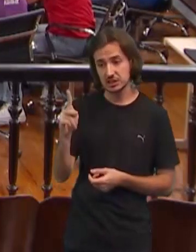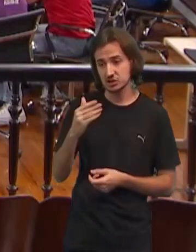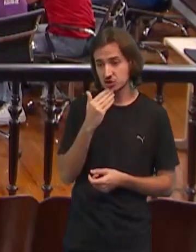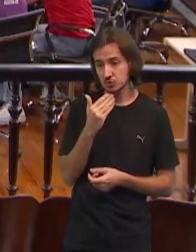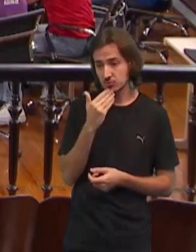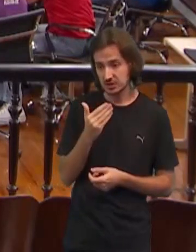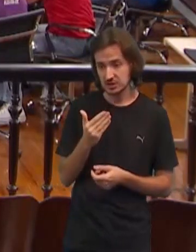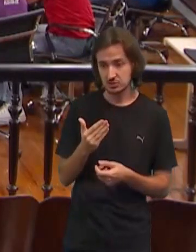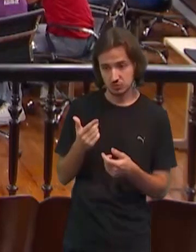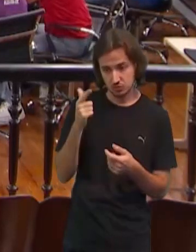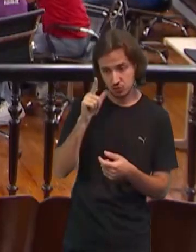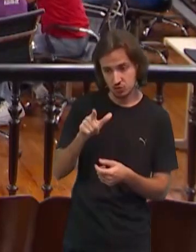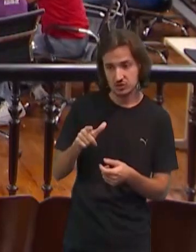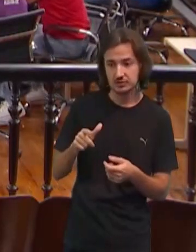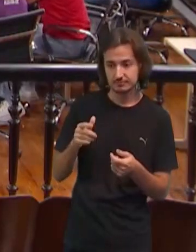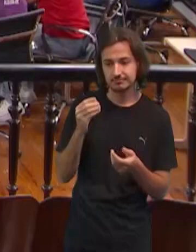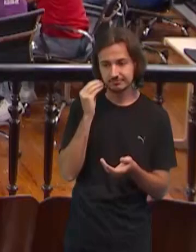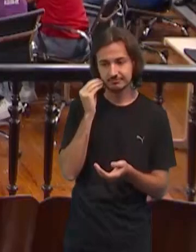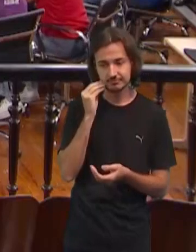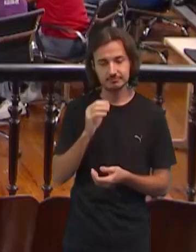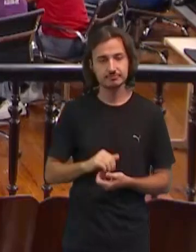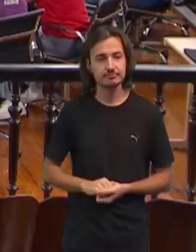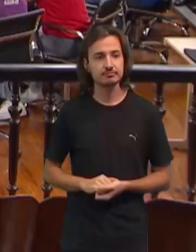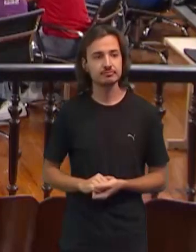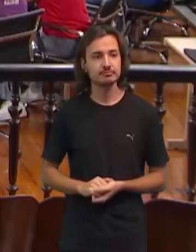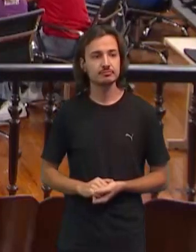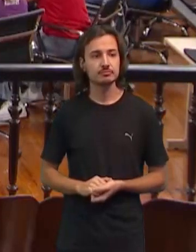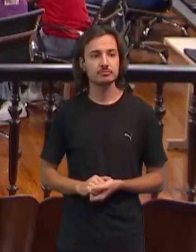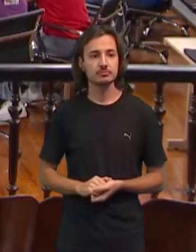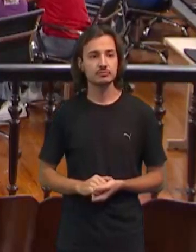por gentileza. Pela ordem, presidente.